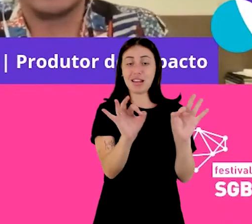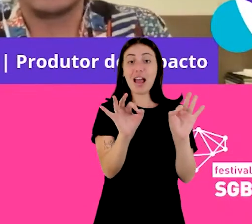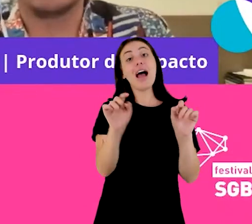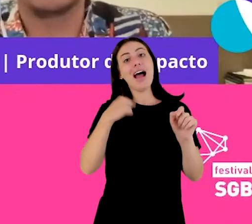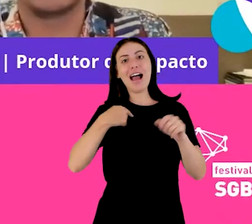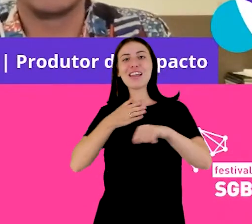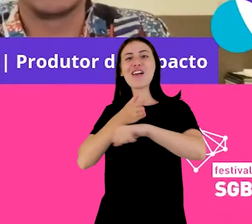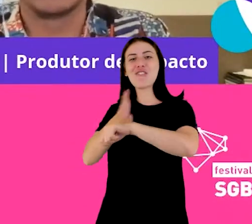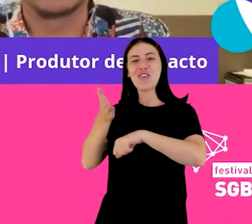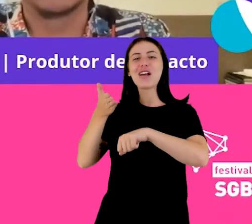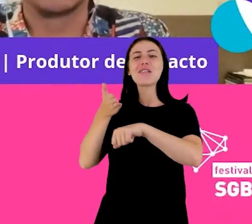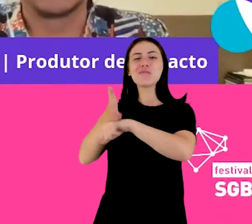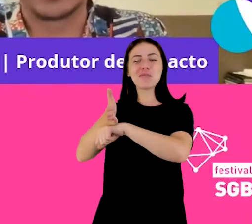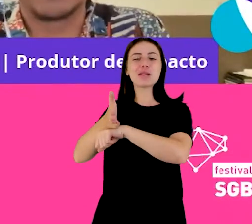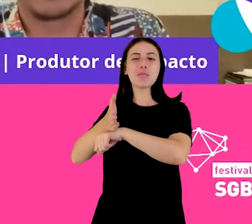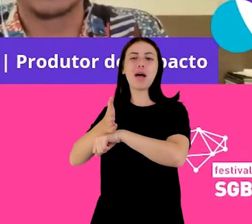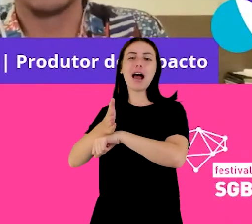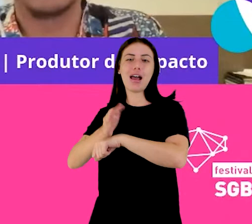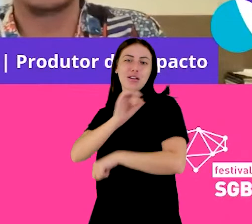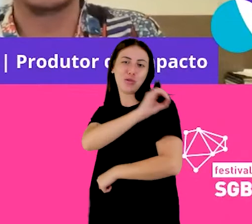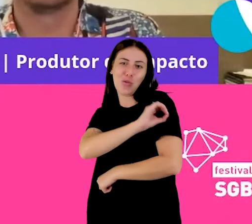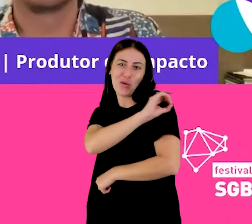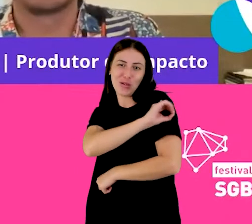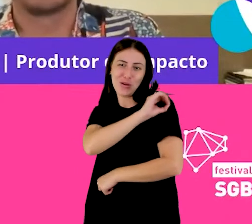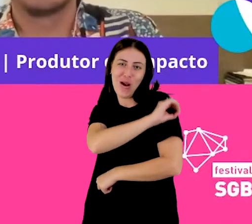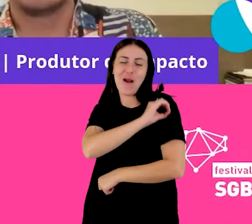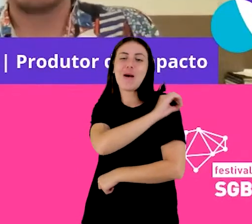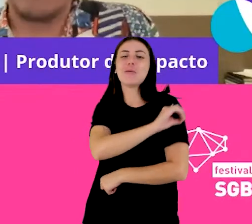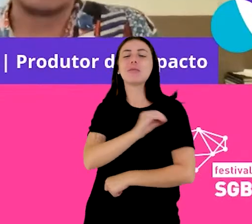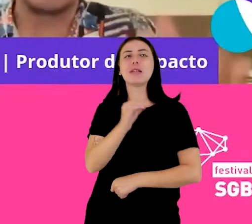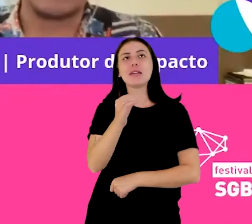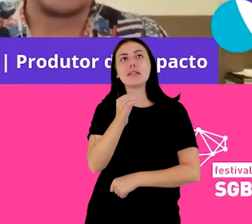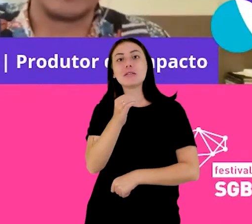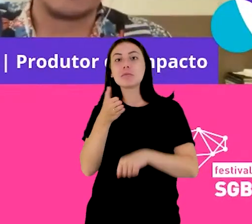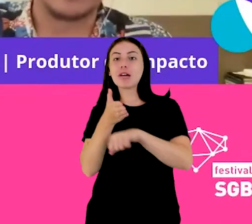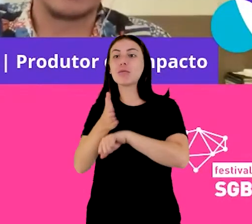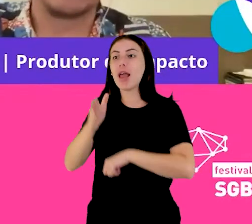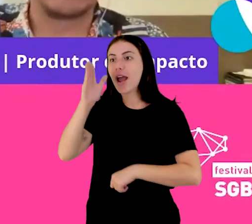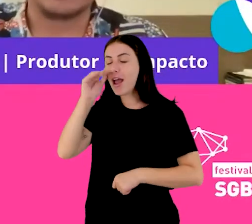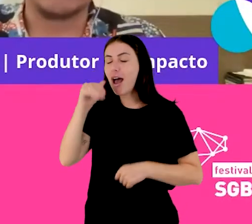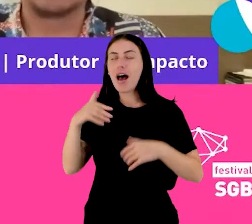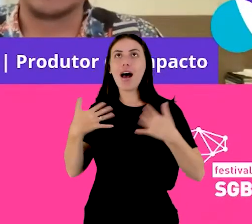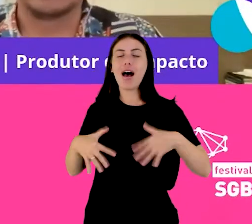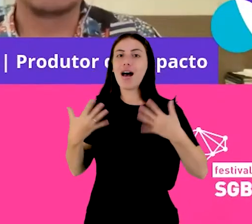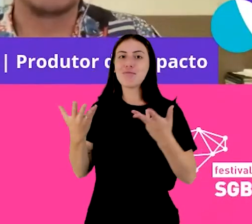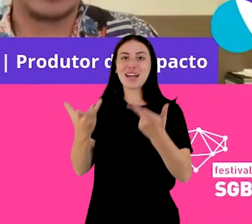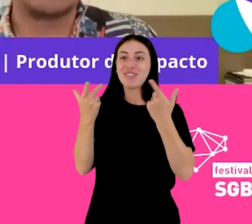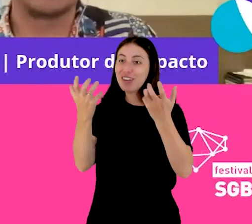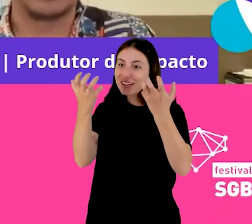percebi que era realmente um campo, uma coisa que eu queria fazer. E aí vem um pouco da história do filme também, né? O filme é um